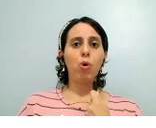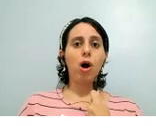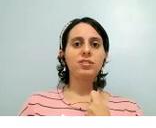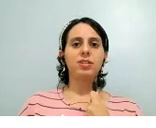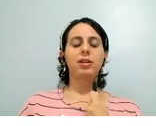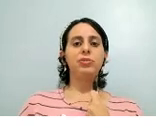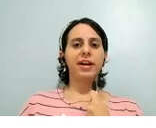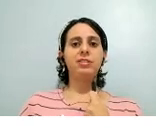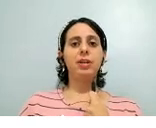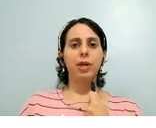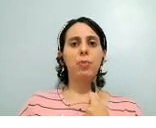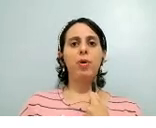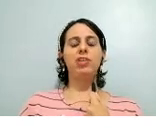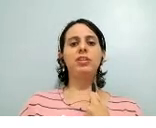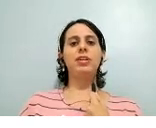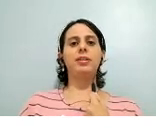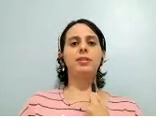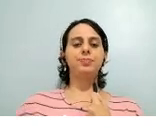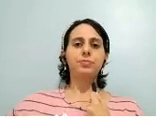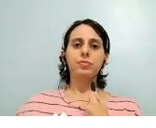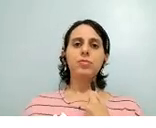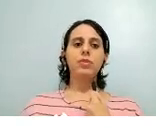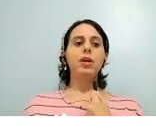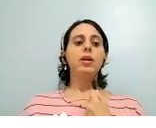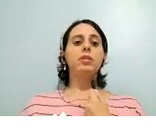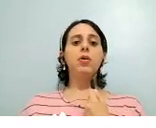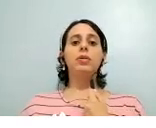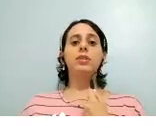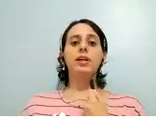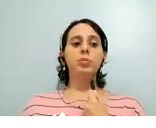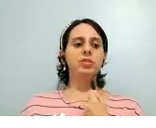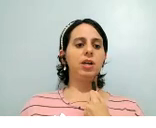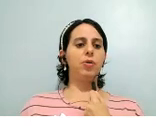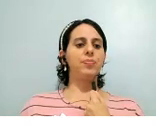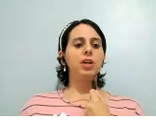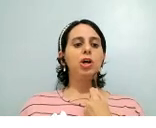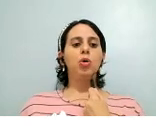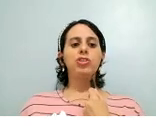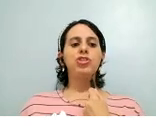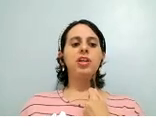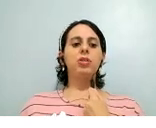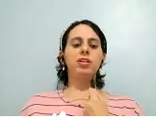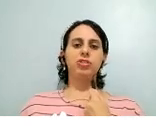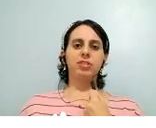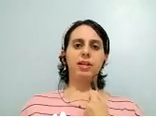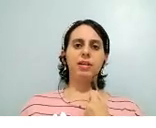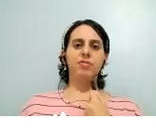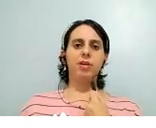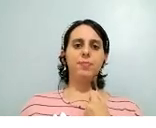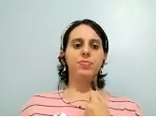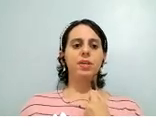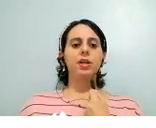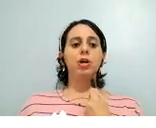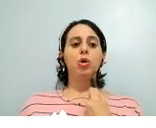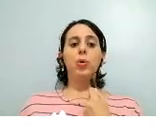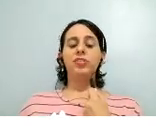tem mucosa. O nariz também é uma porta de entrada. Então, transmissão: gotículas de